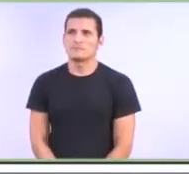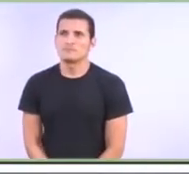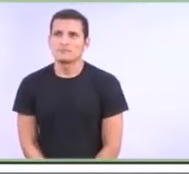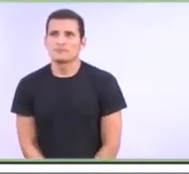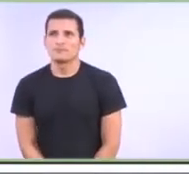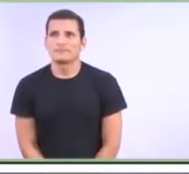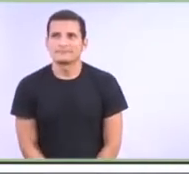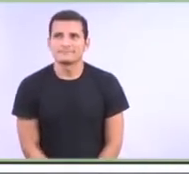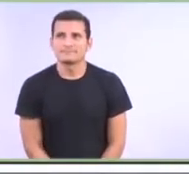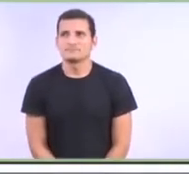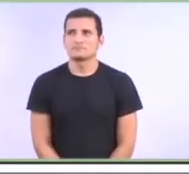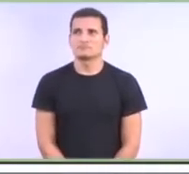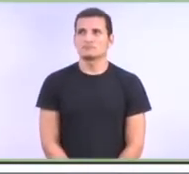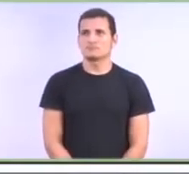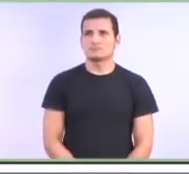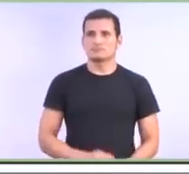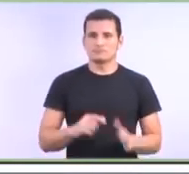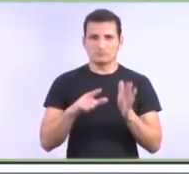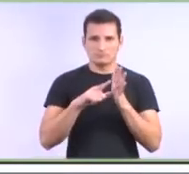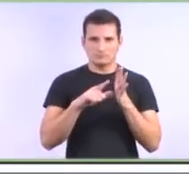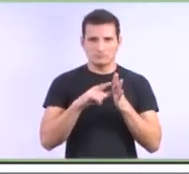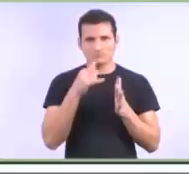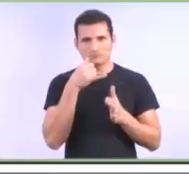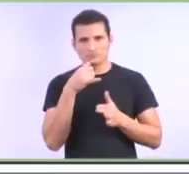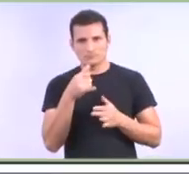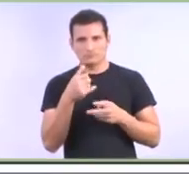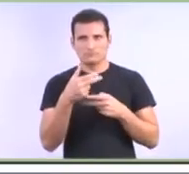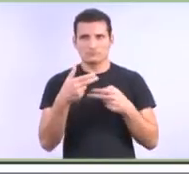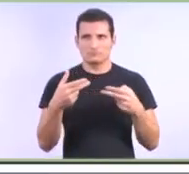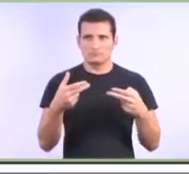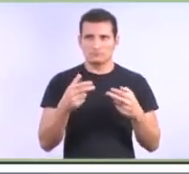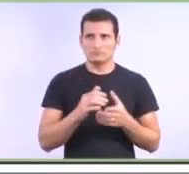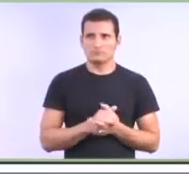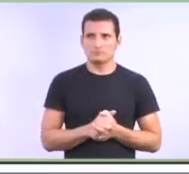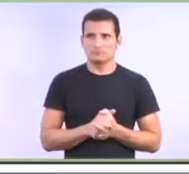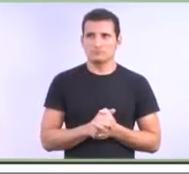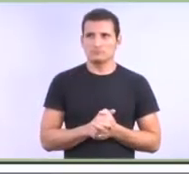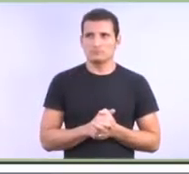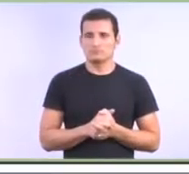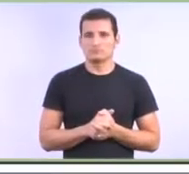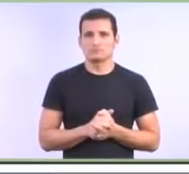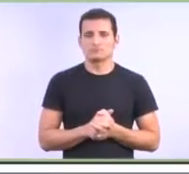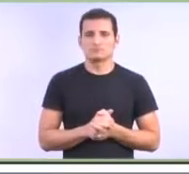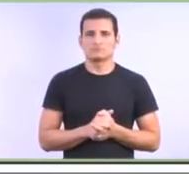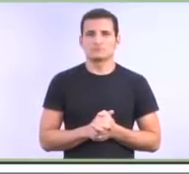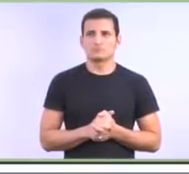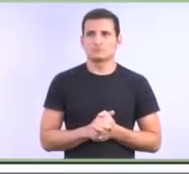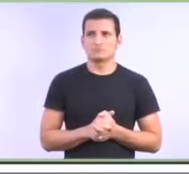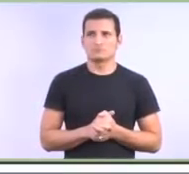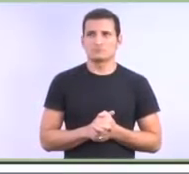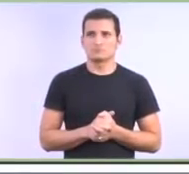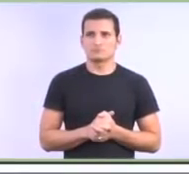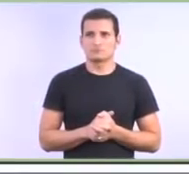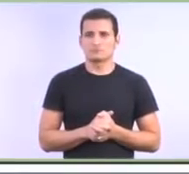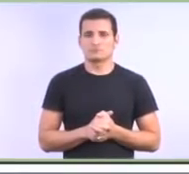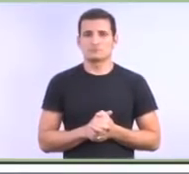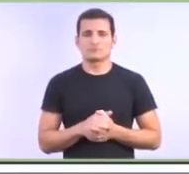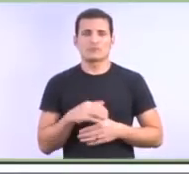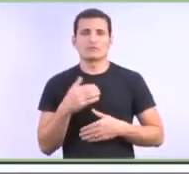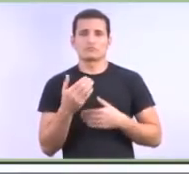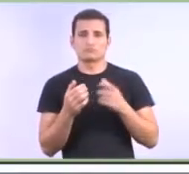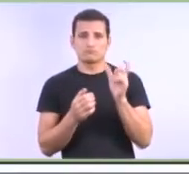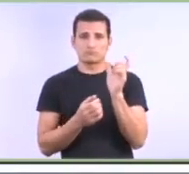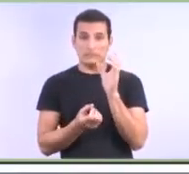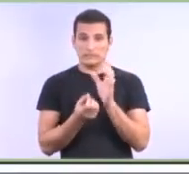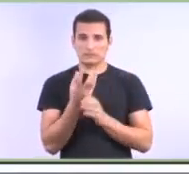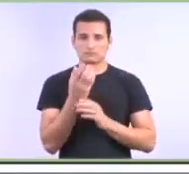Tendo como base o contexto de uma loja de eletrodomésticos, defina pelo menos uma classe no contexto de uma loja. Aqui no início da